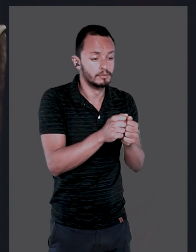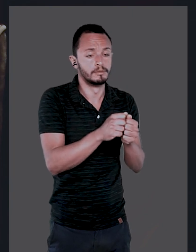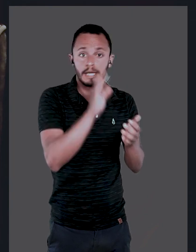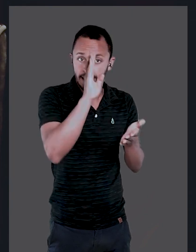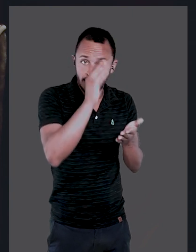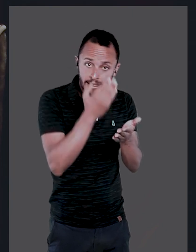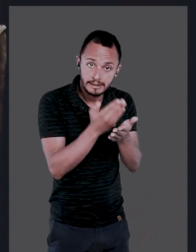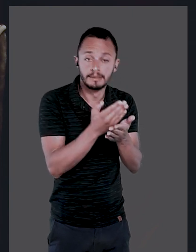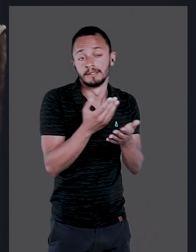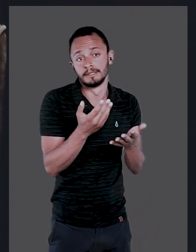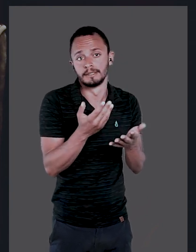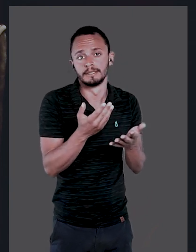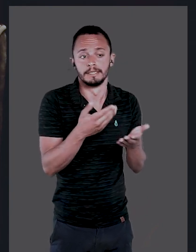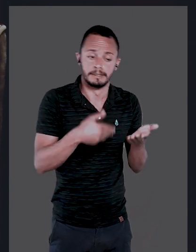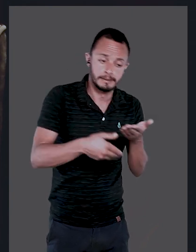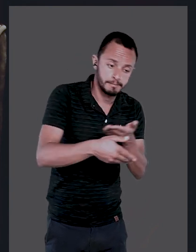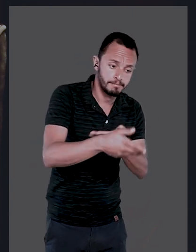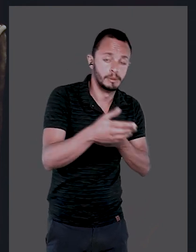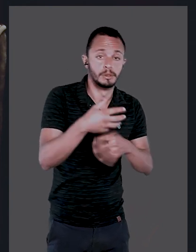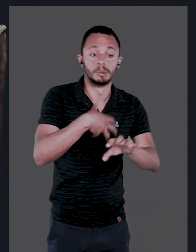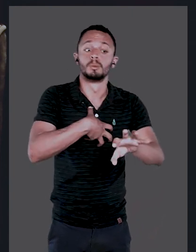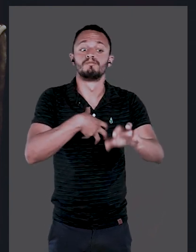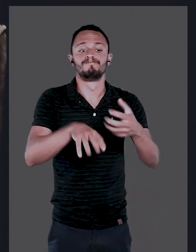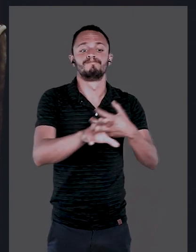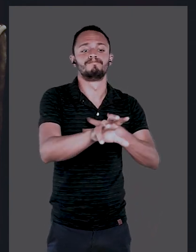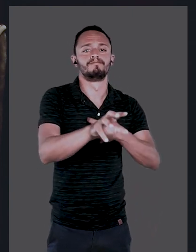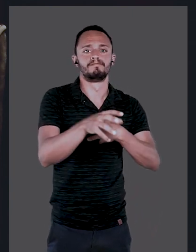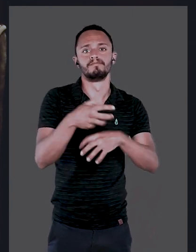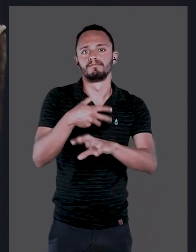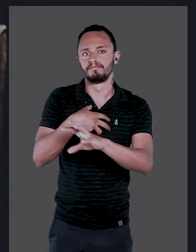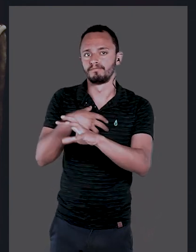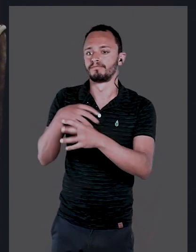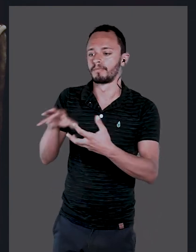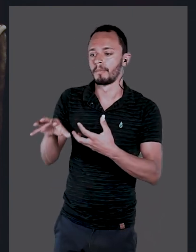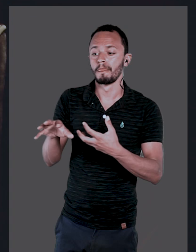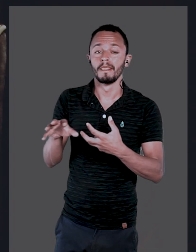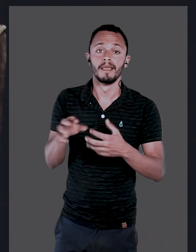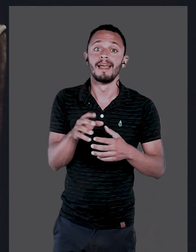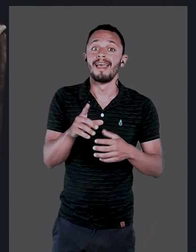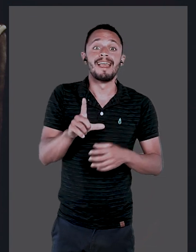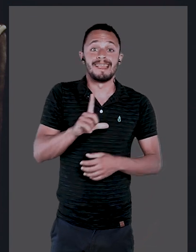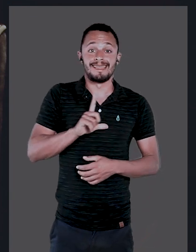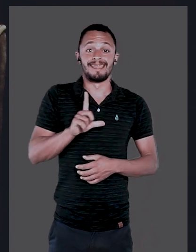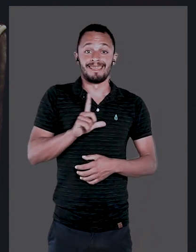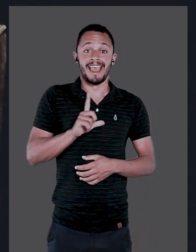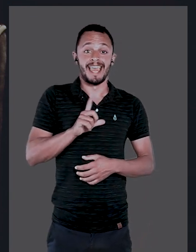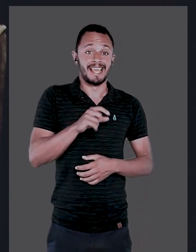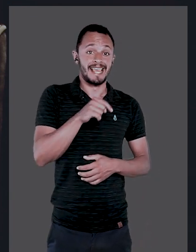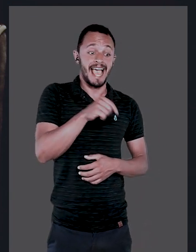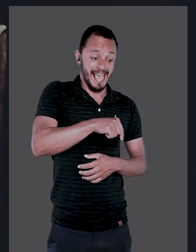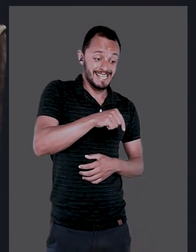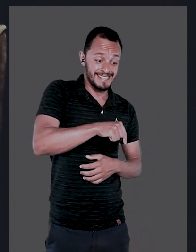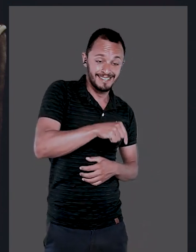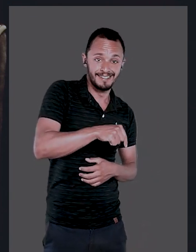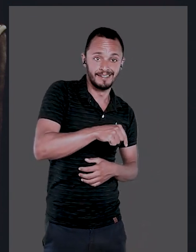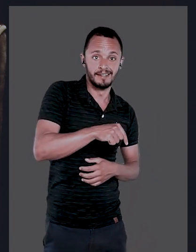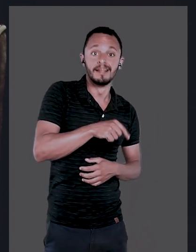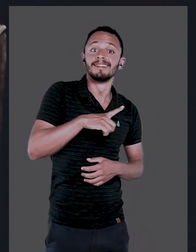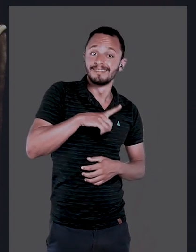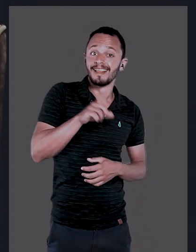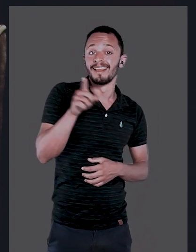assim. Então, sim, tem isso. Mas tanto aqui como em Portugal. Em Portugal há gente que